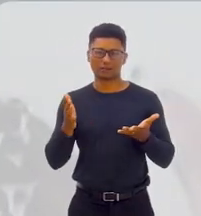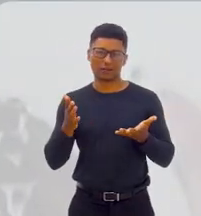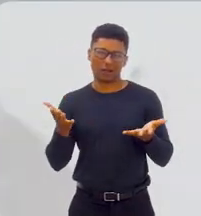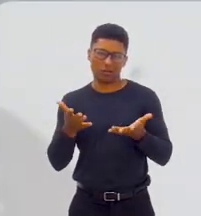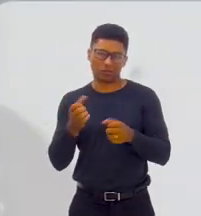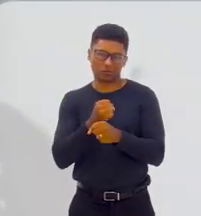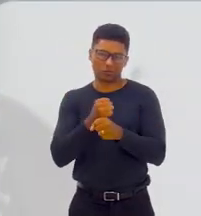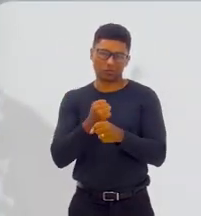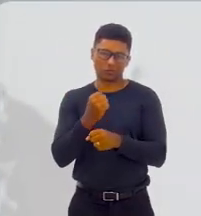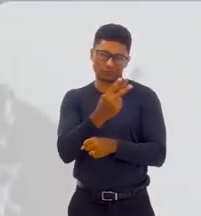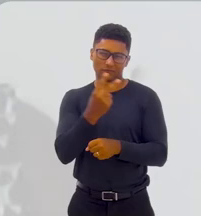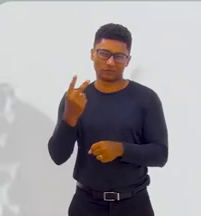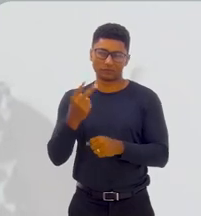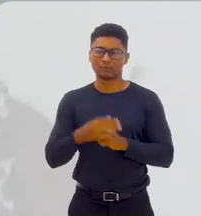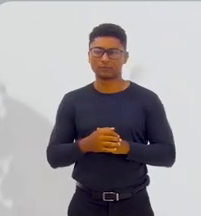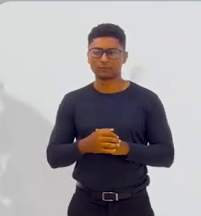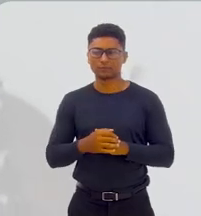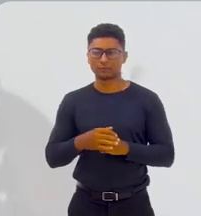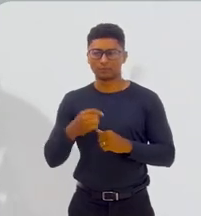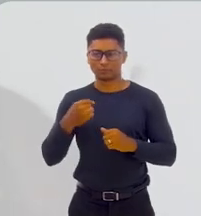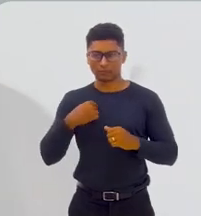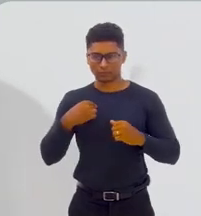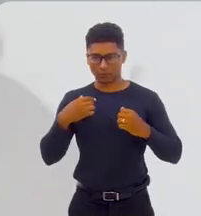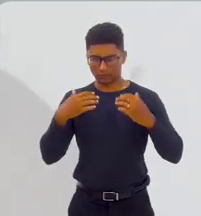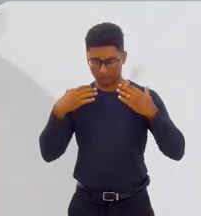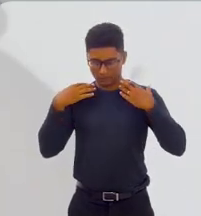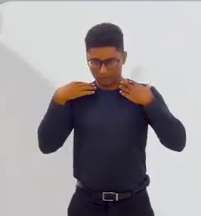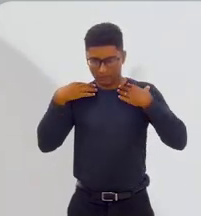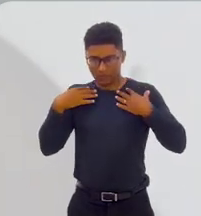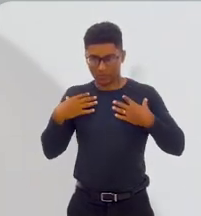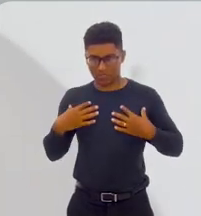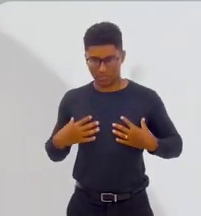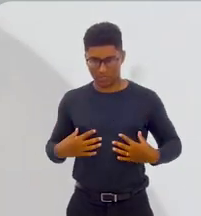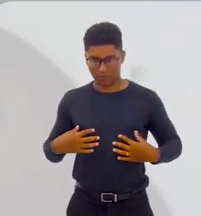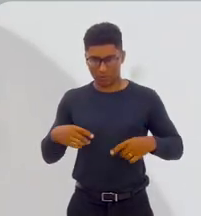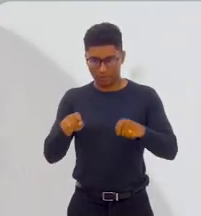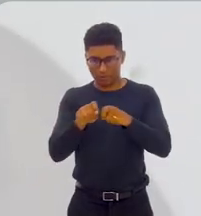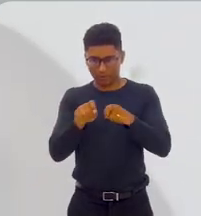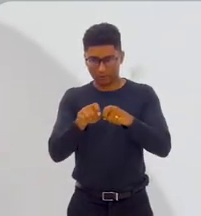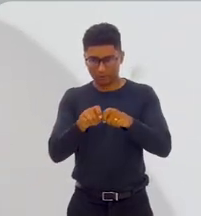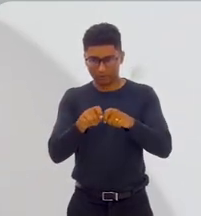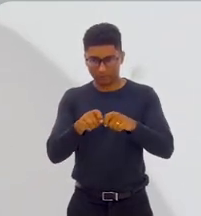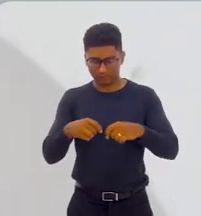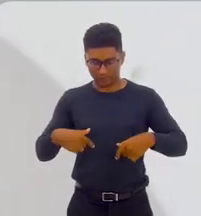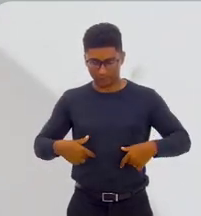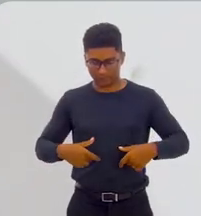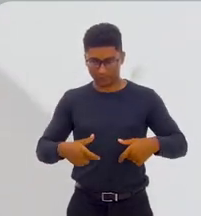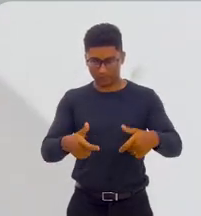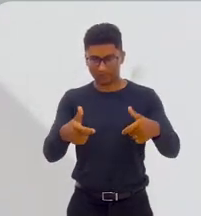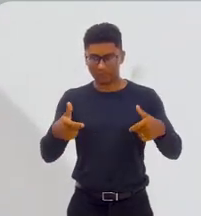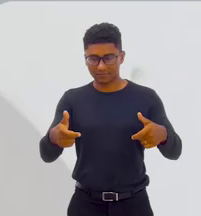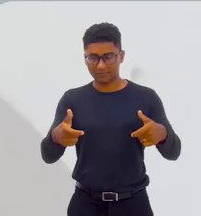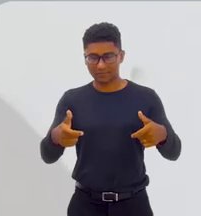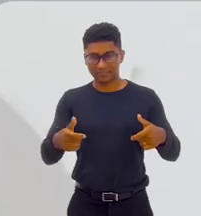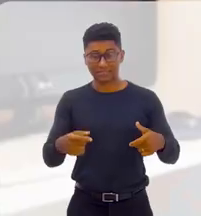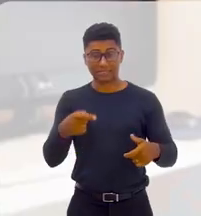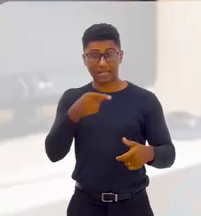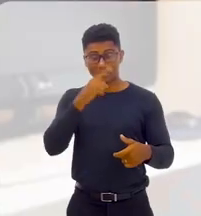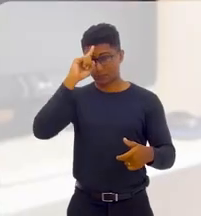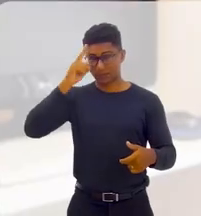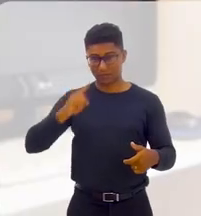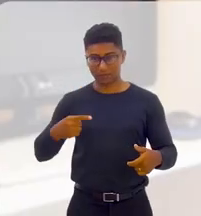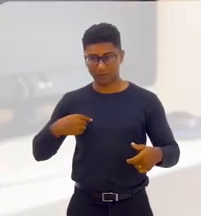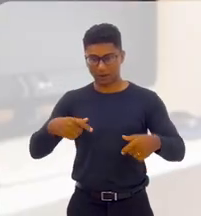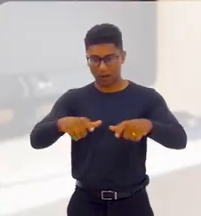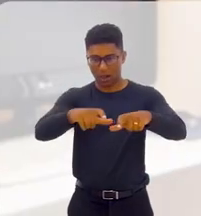22 anos passados. E eu fiz para ele, do meu vestido, assim, uma faixa. Da cor do meu vestido para botar no terno dele, escuro, ele não